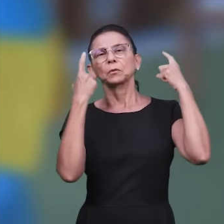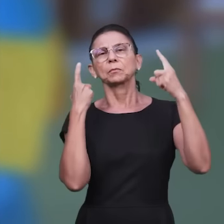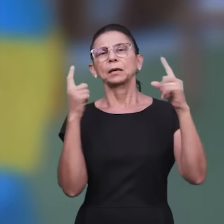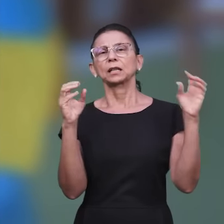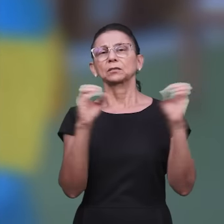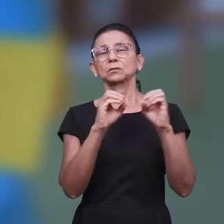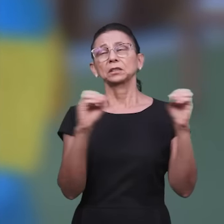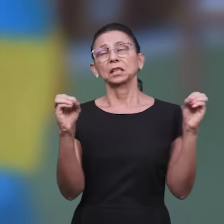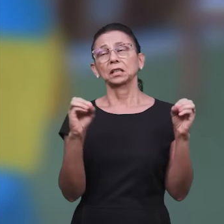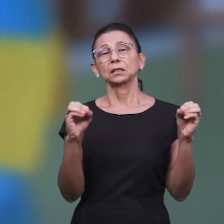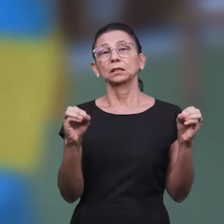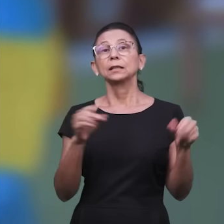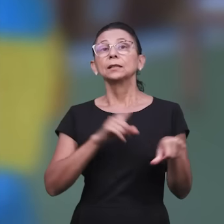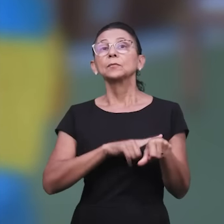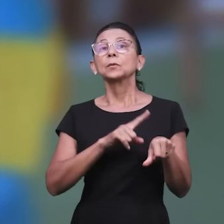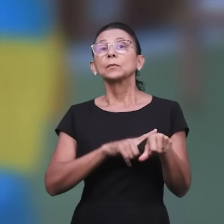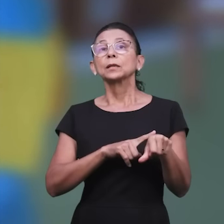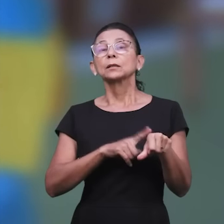aquele senhor voltasse.